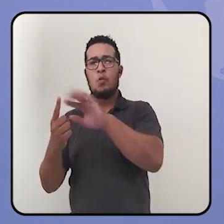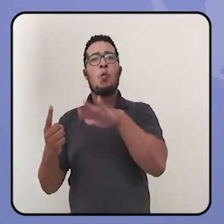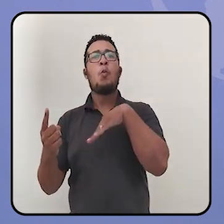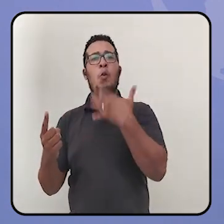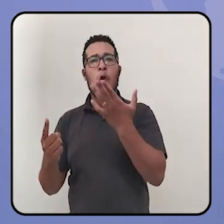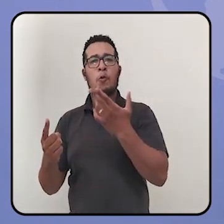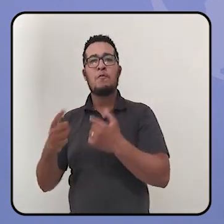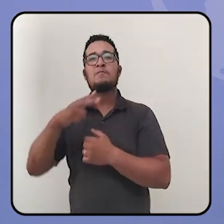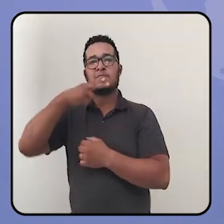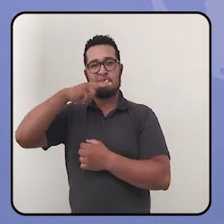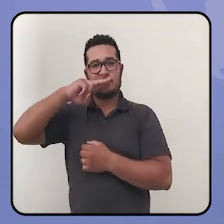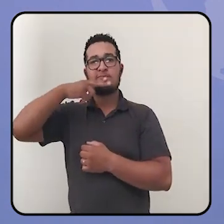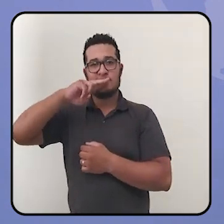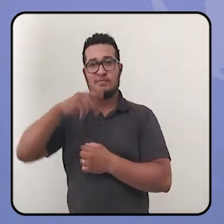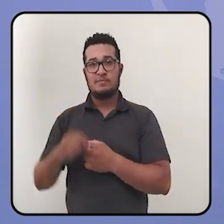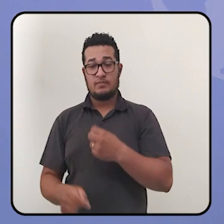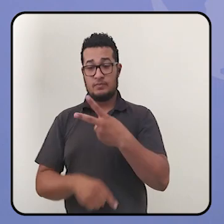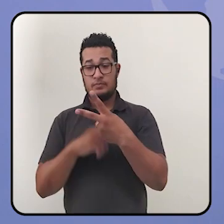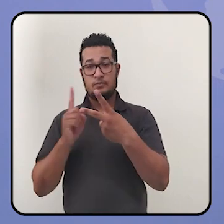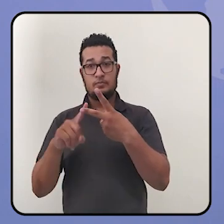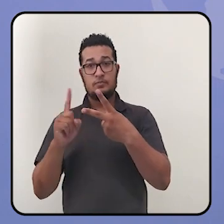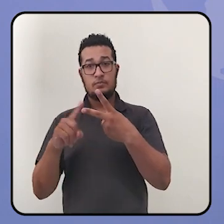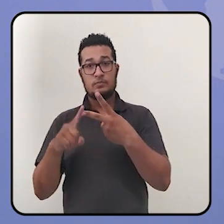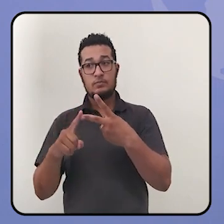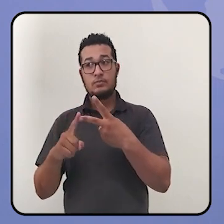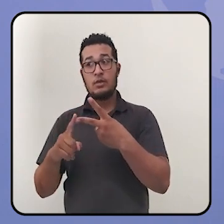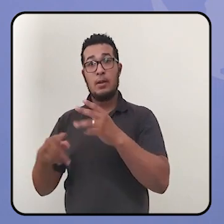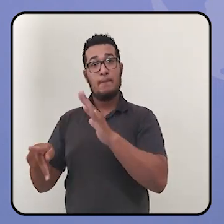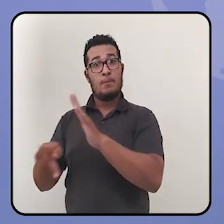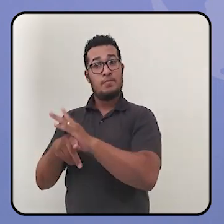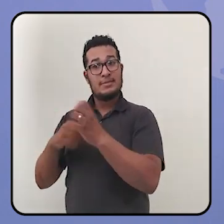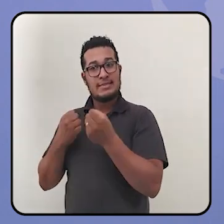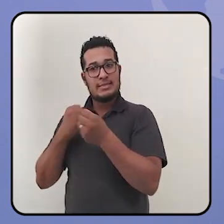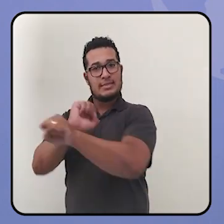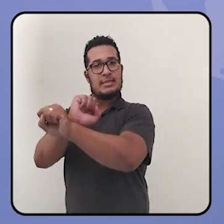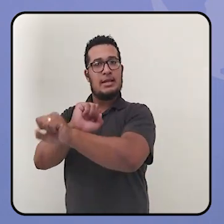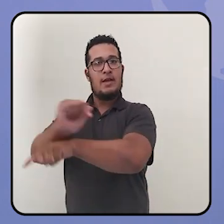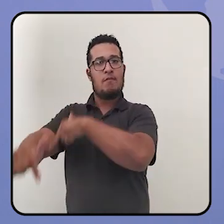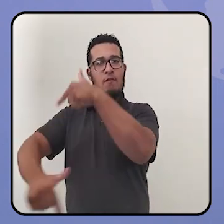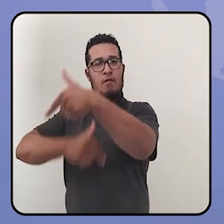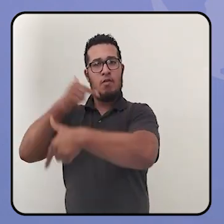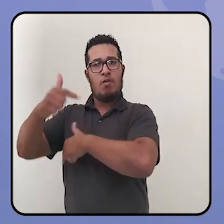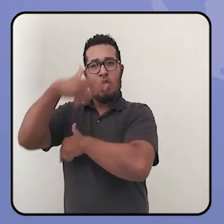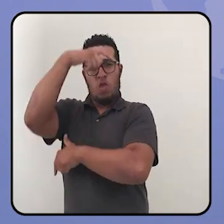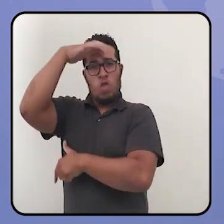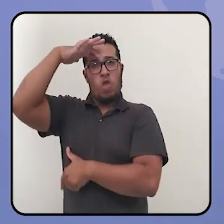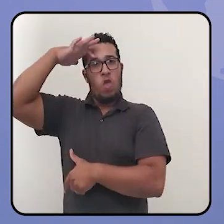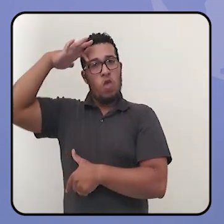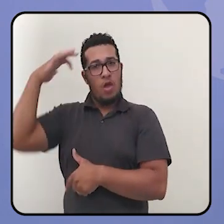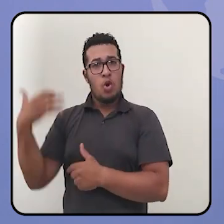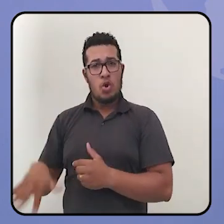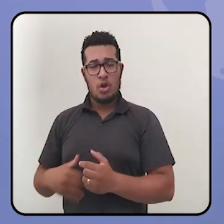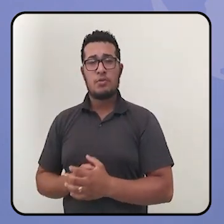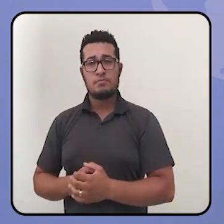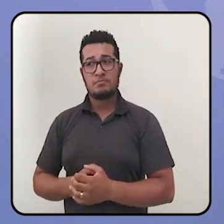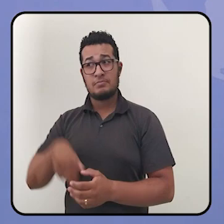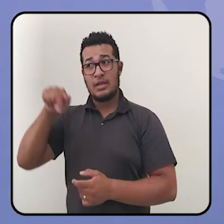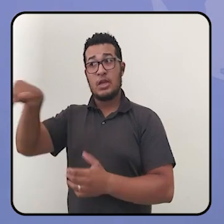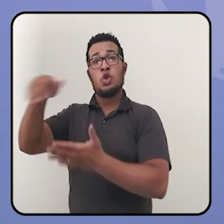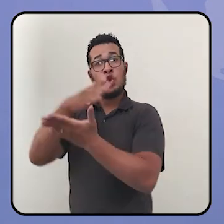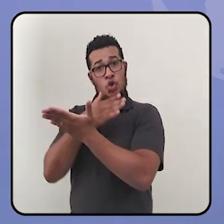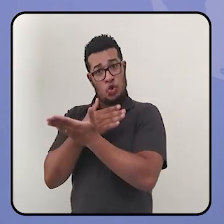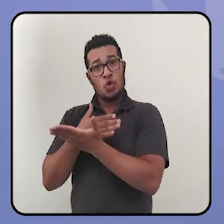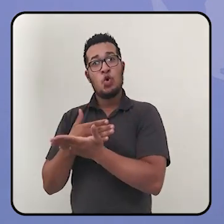nosso estado. Os 78 municípios têm muita história, tanto história pré-histórica, como história